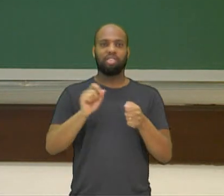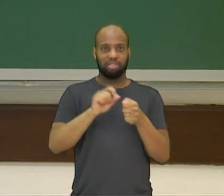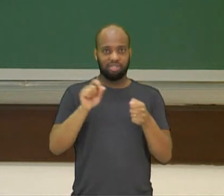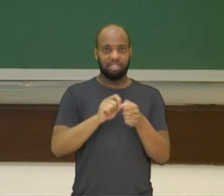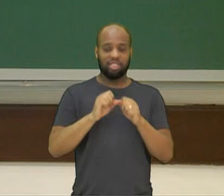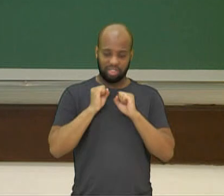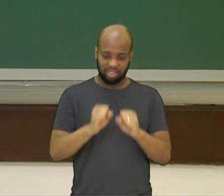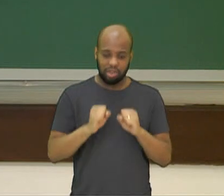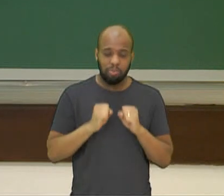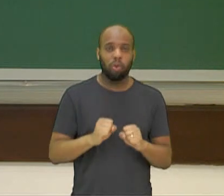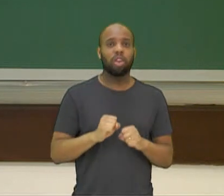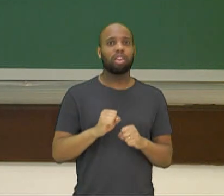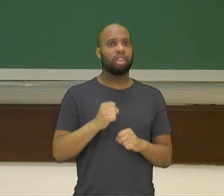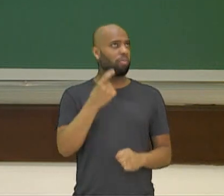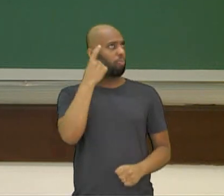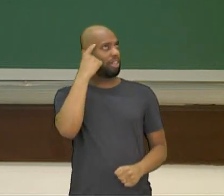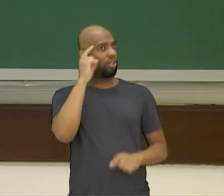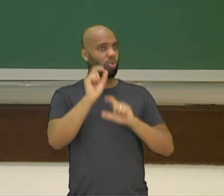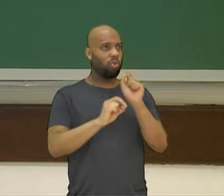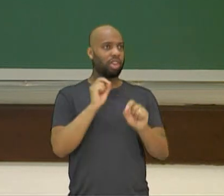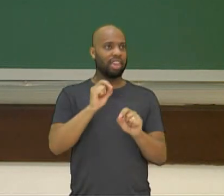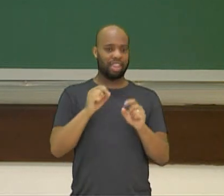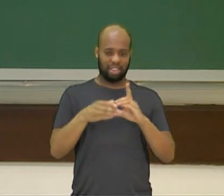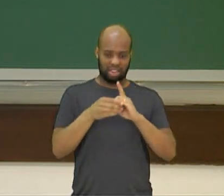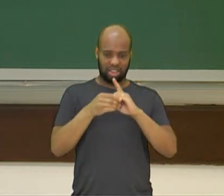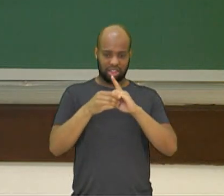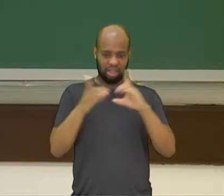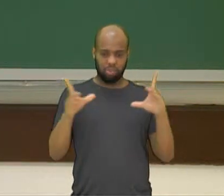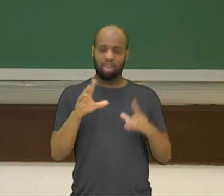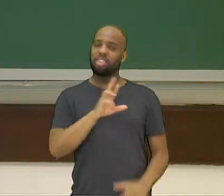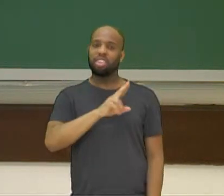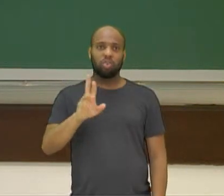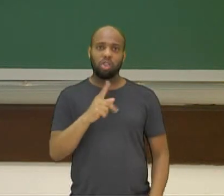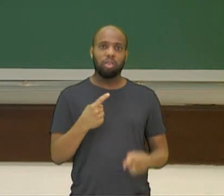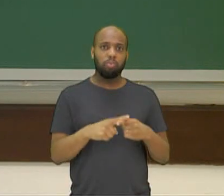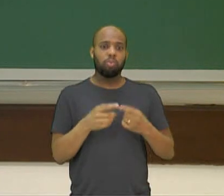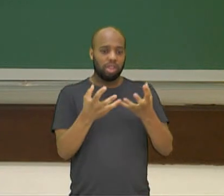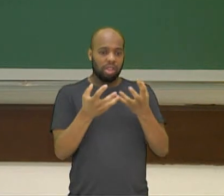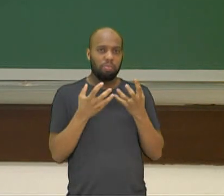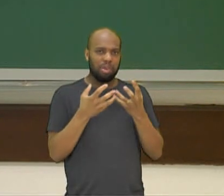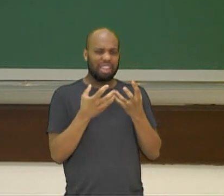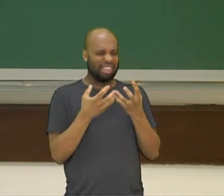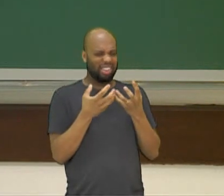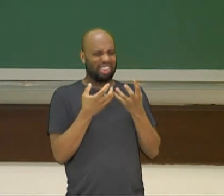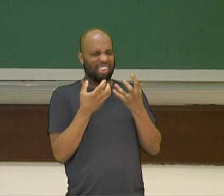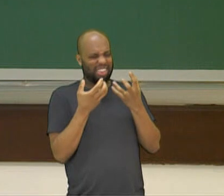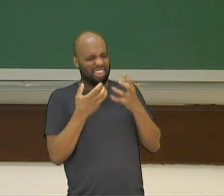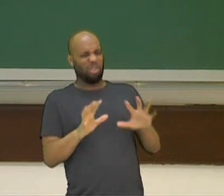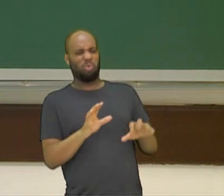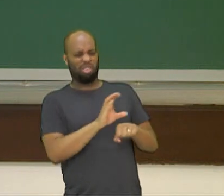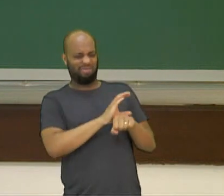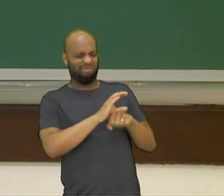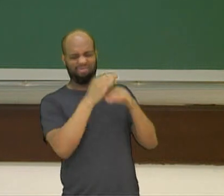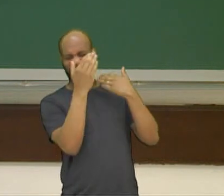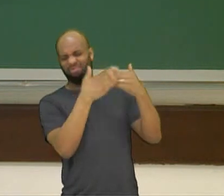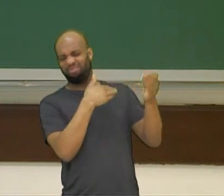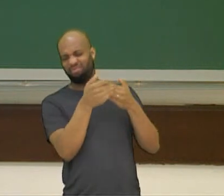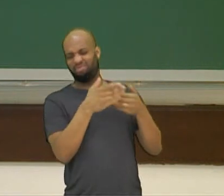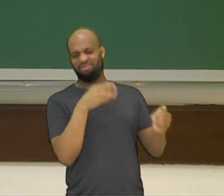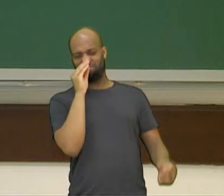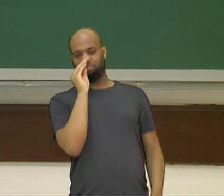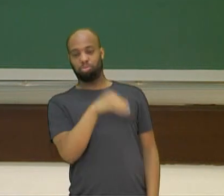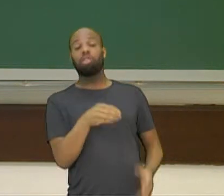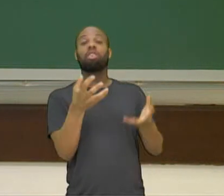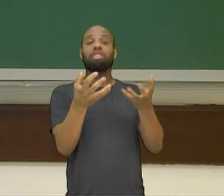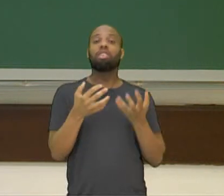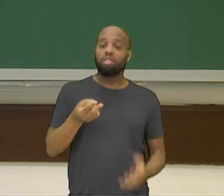gente poderia até considerar de antidemocráticos, já que eles pedem com ou sem constituinte. Se vai ter ou não constituinte, isso não importa, porque a